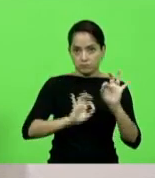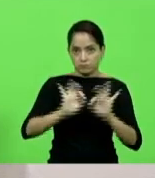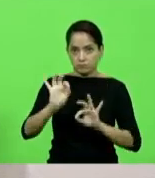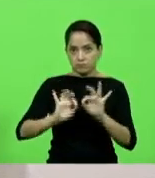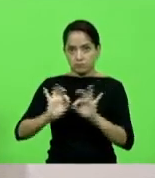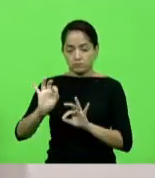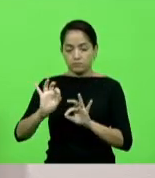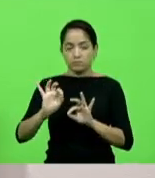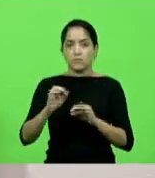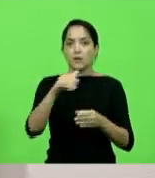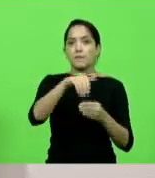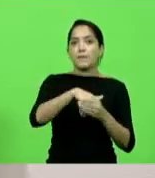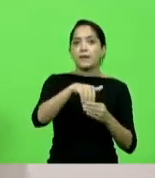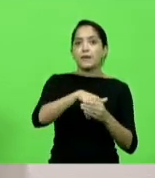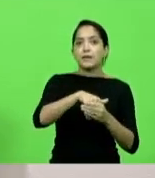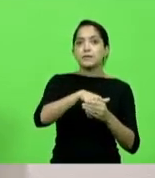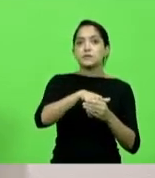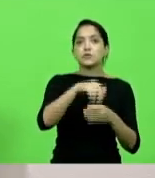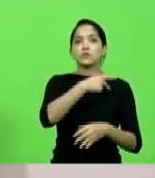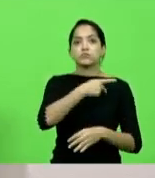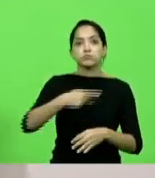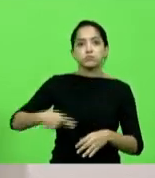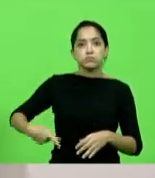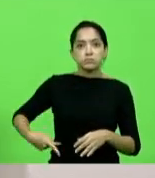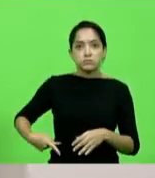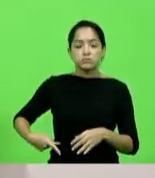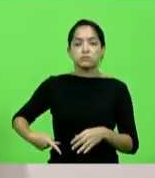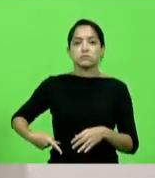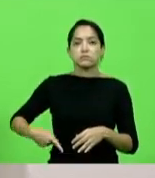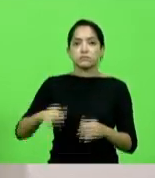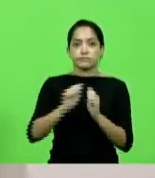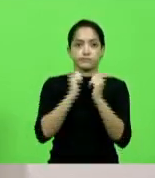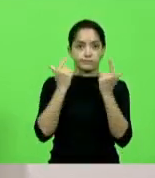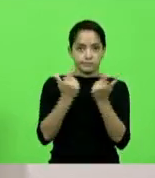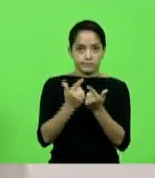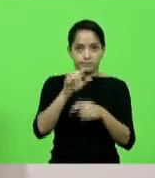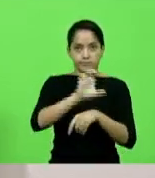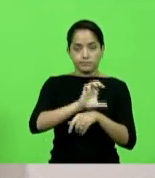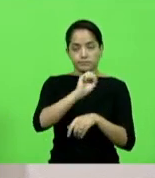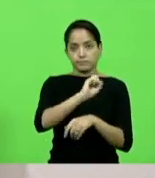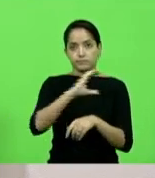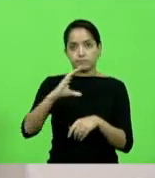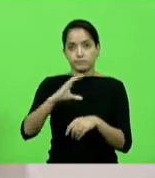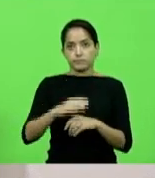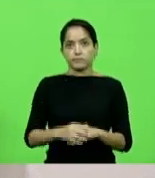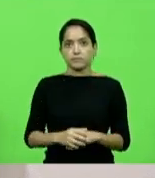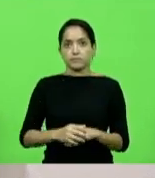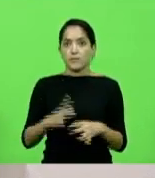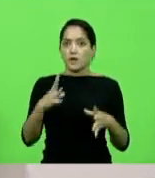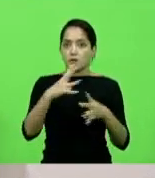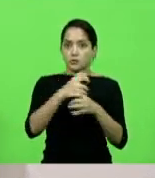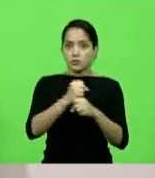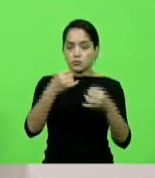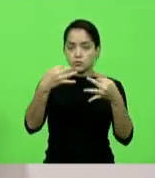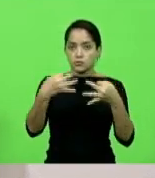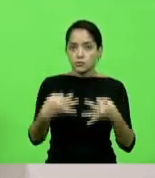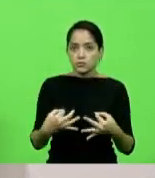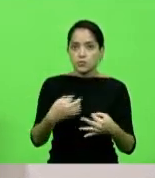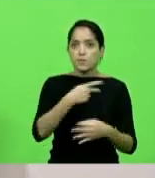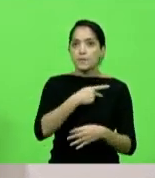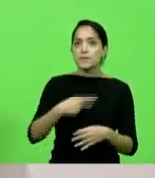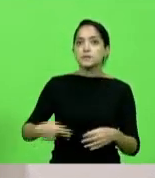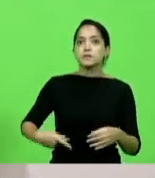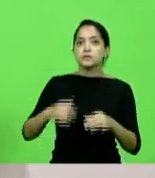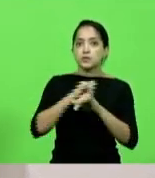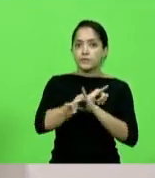para eleição do cargo de presidente da Assembleia Legislativa do Estado de Santa Catarina. Havendo o quórum regimental, senhor presidente